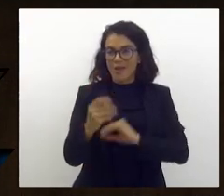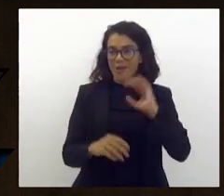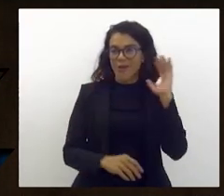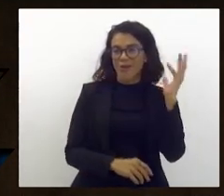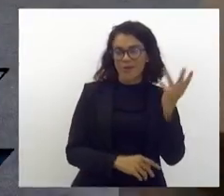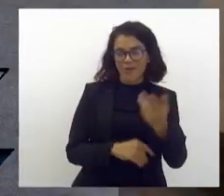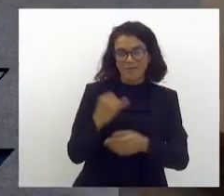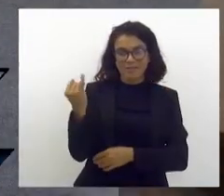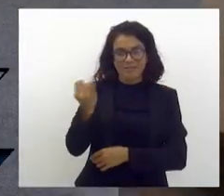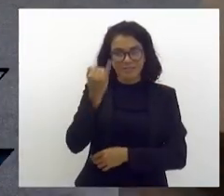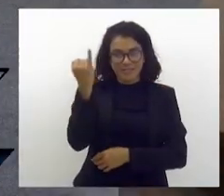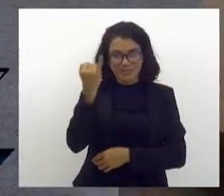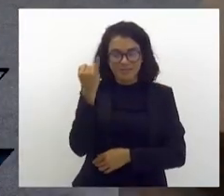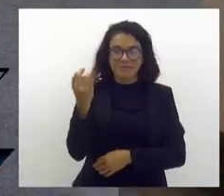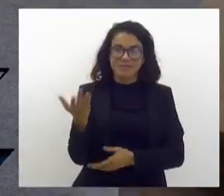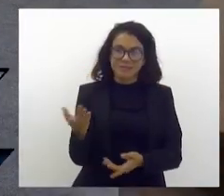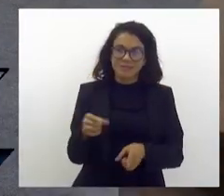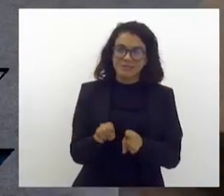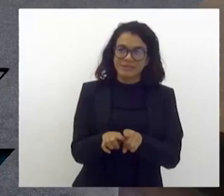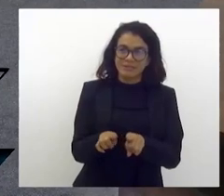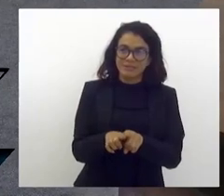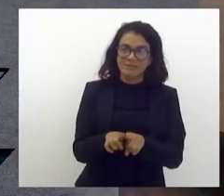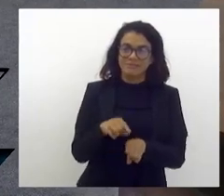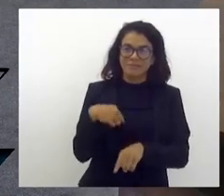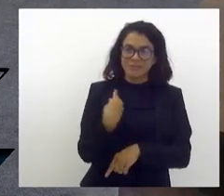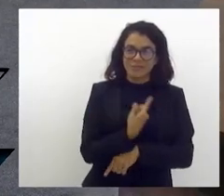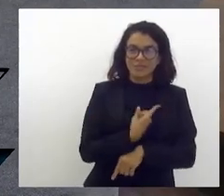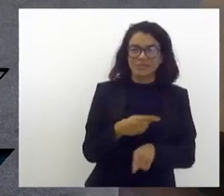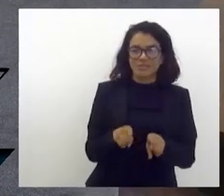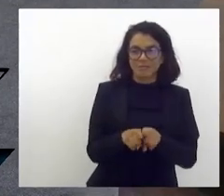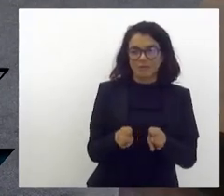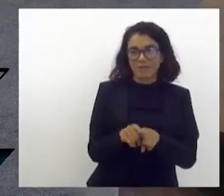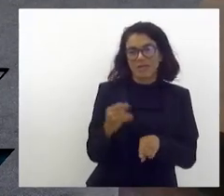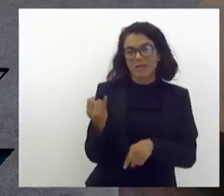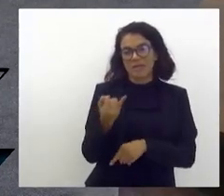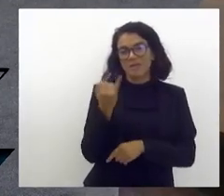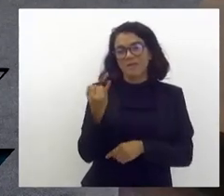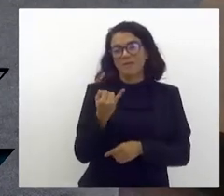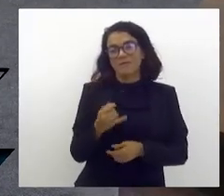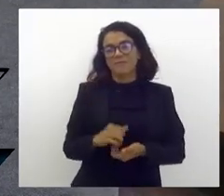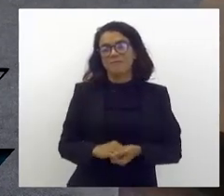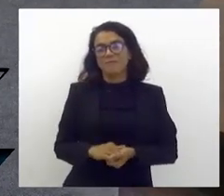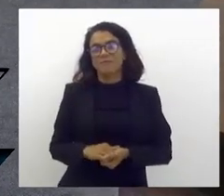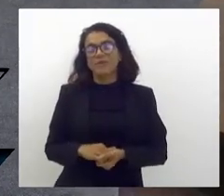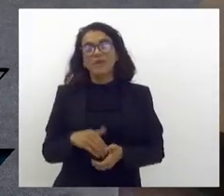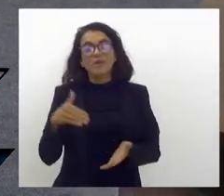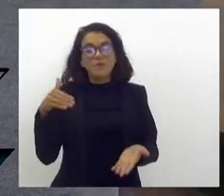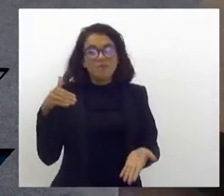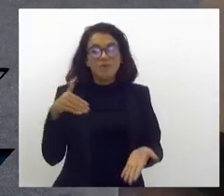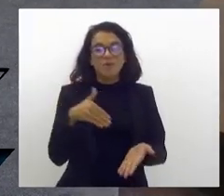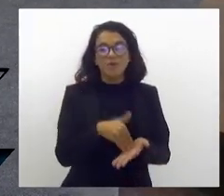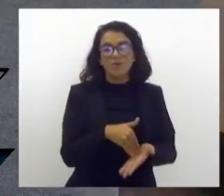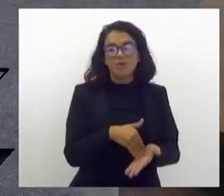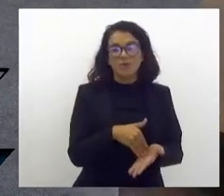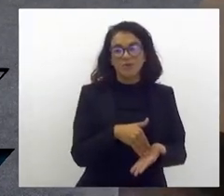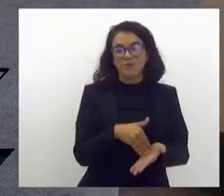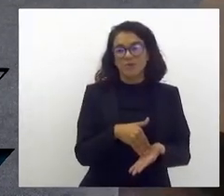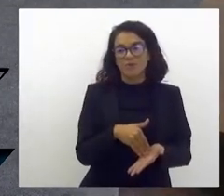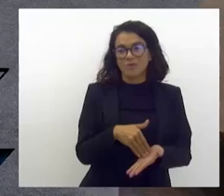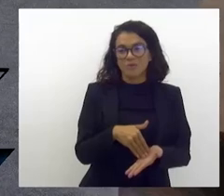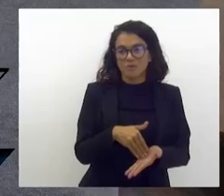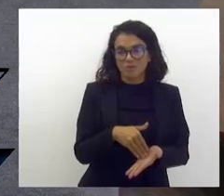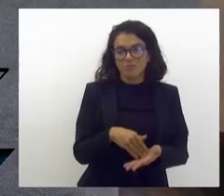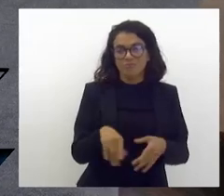ecologicamente importante. Então, para nós, também é muito importante esse reconhecimento. E, por último, te